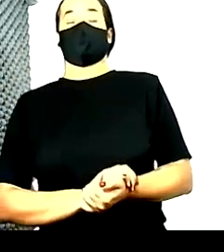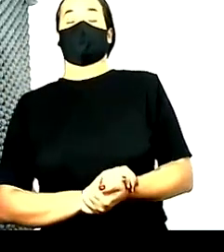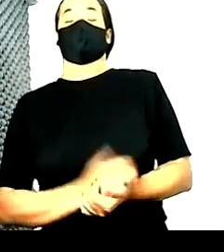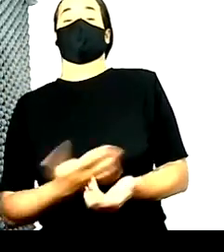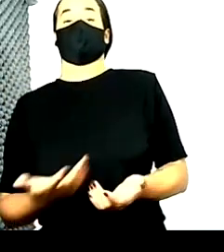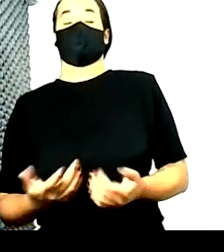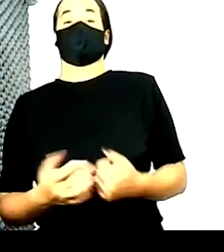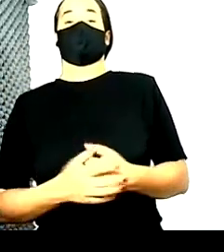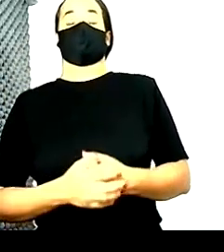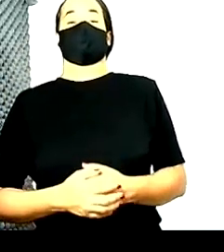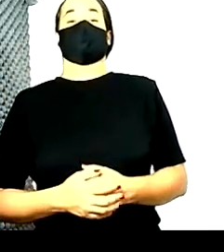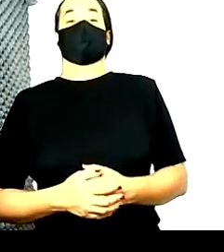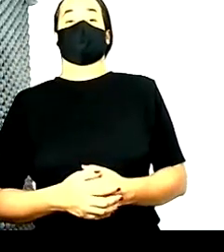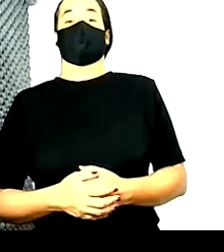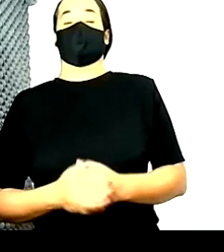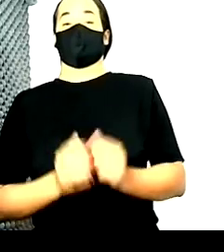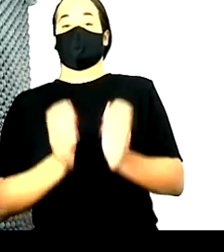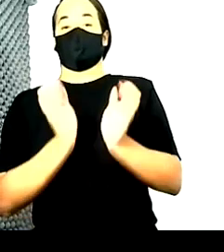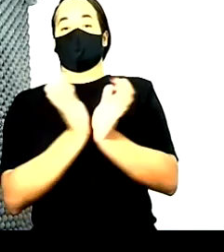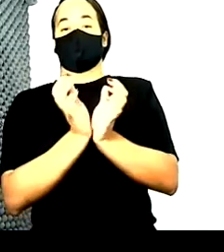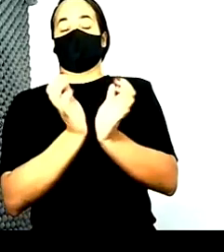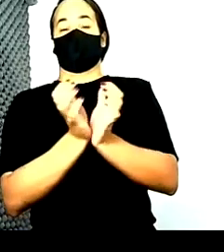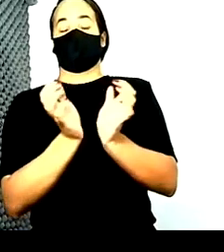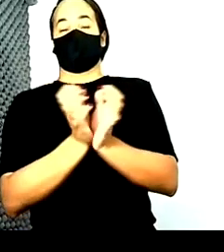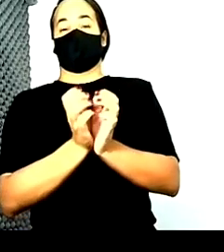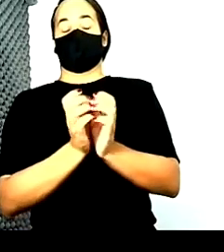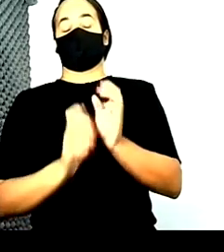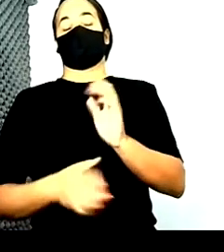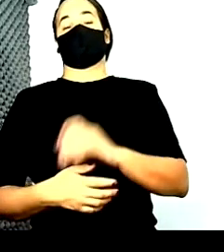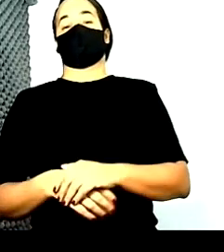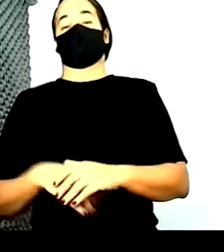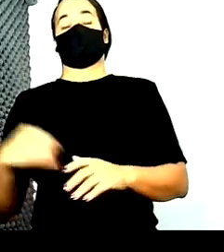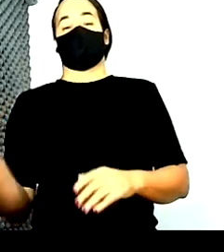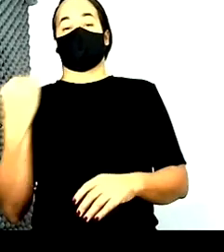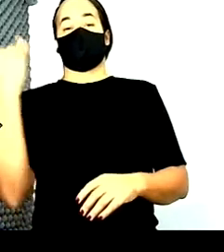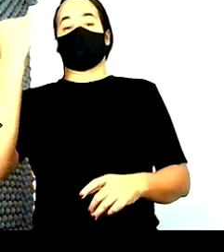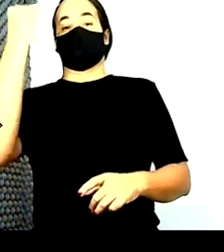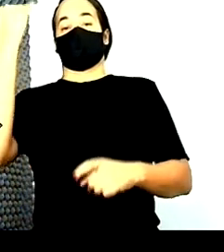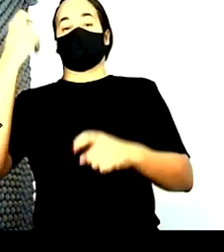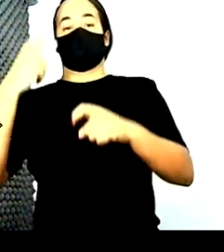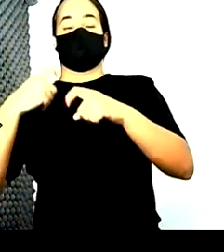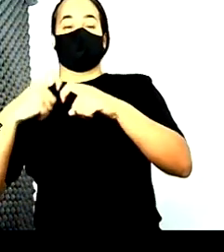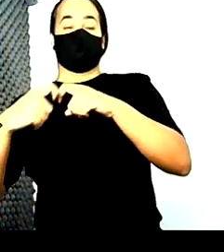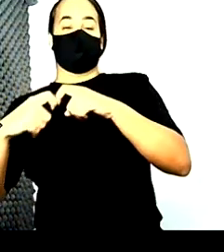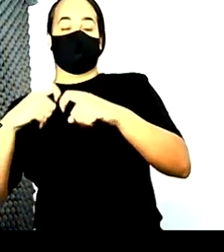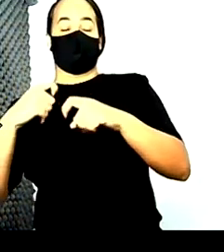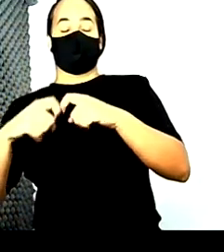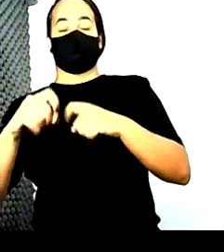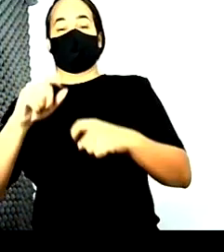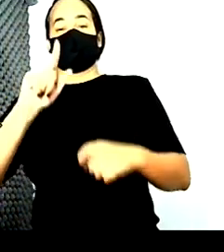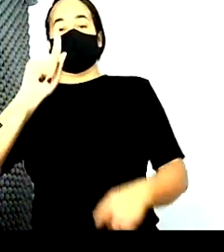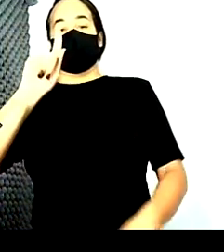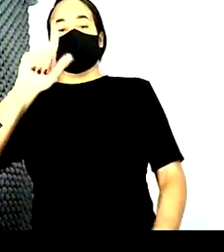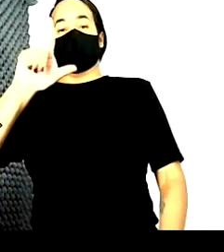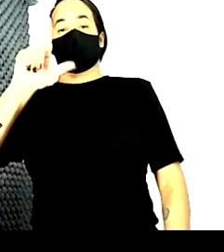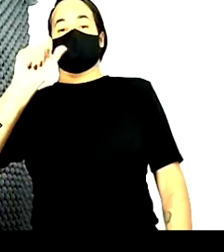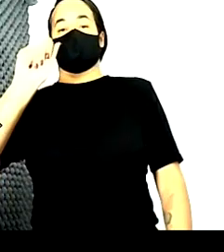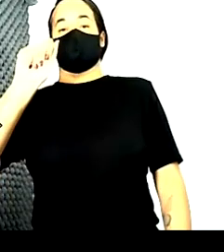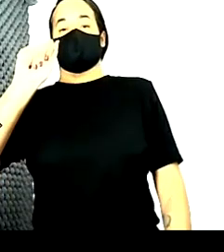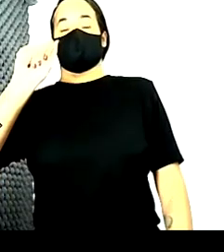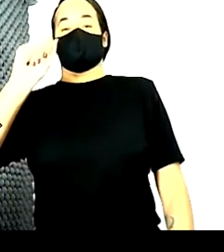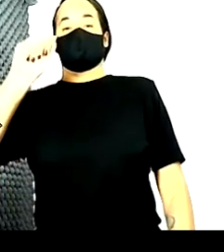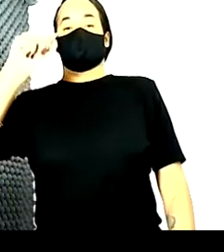vamos falar é a que eu falei que é importante para o sistema reprodutor. São as glândulas sexuais. As